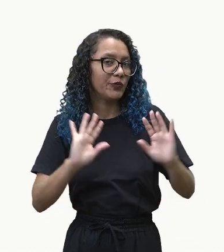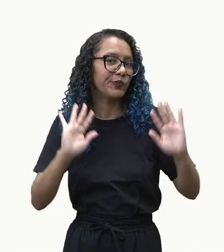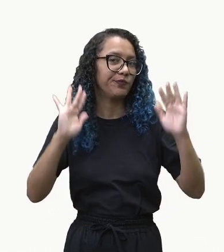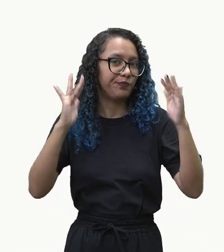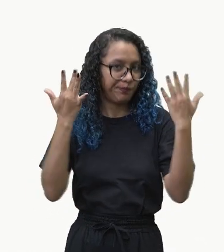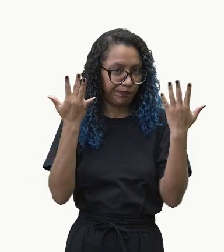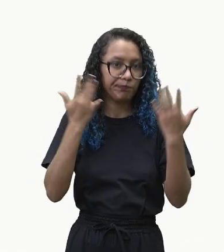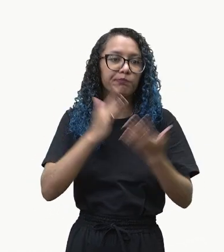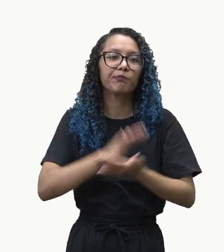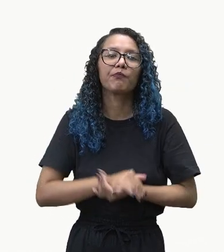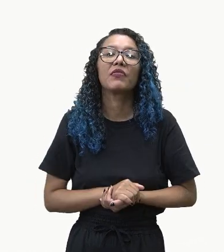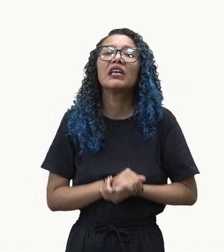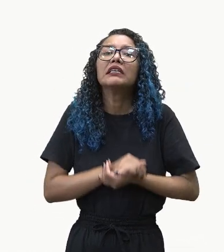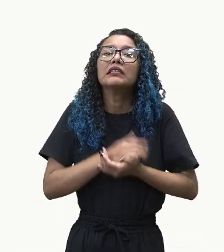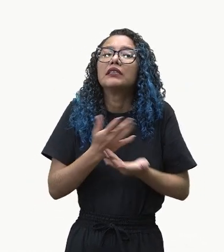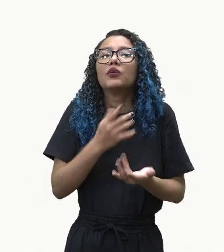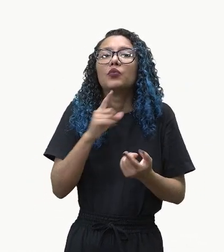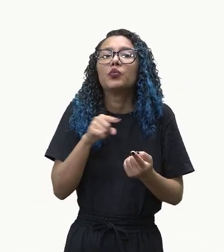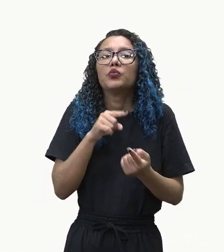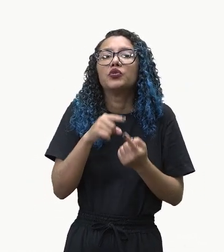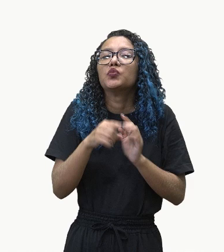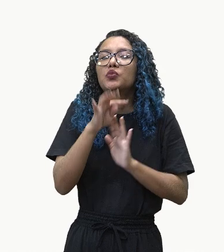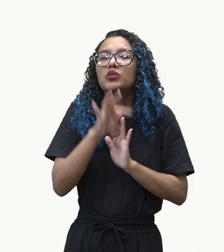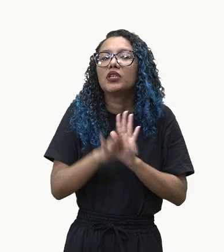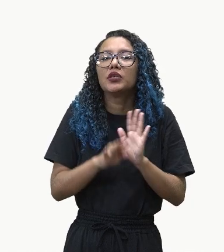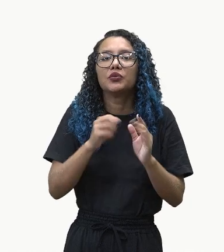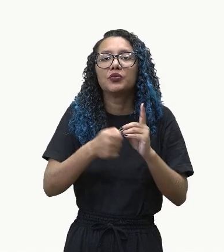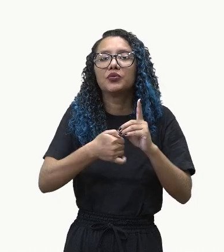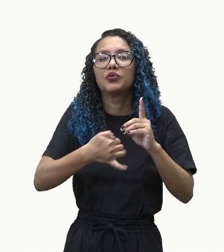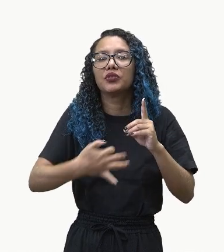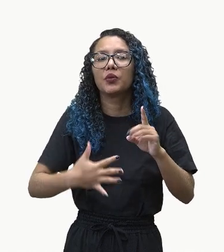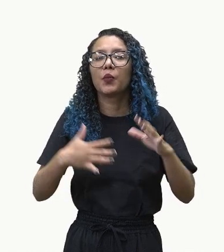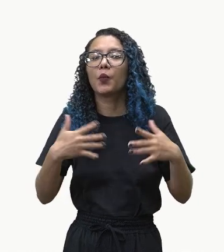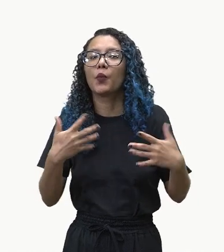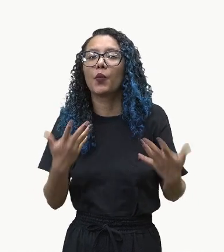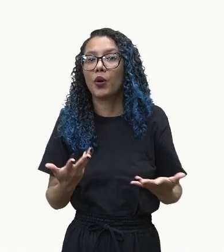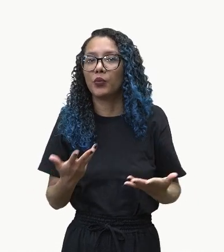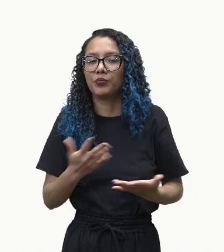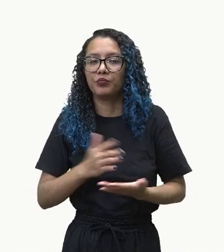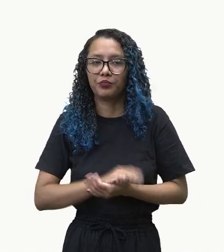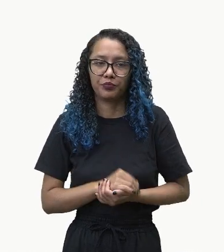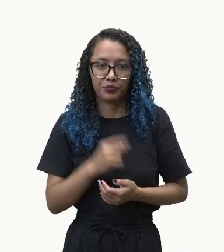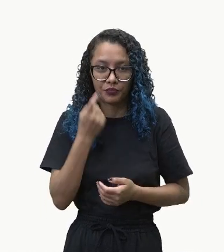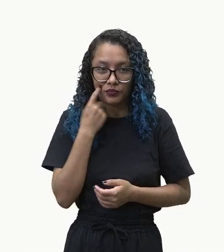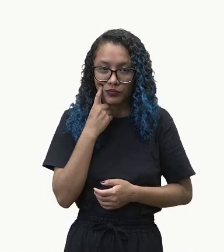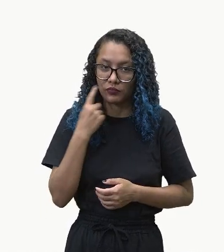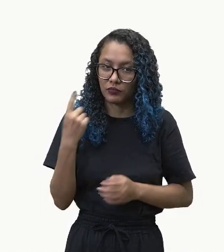A finalidade do texto descritivo é que o leitor pueda